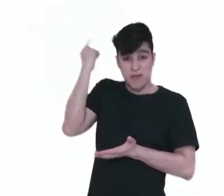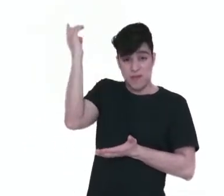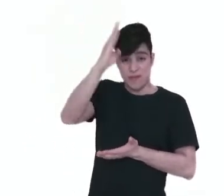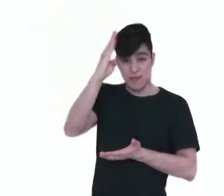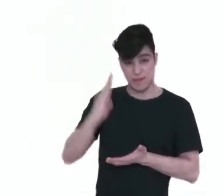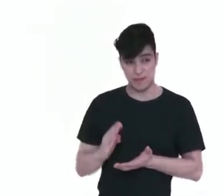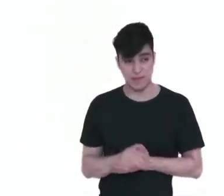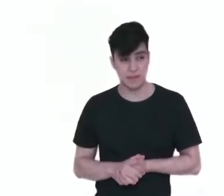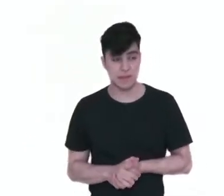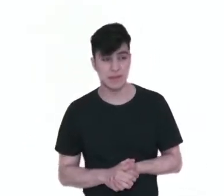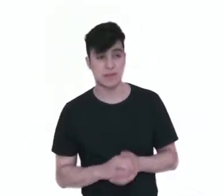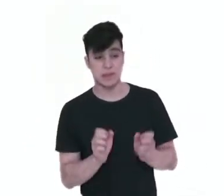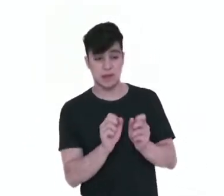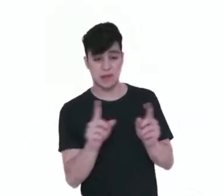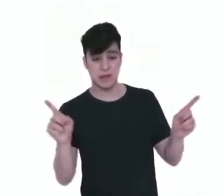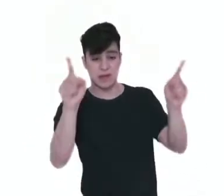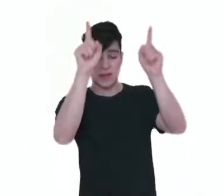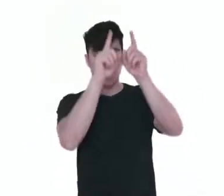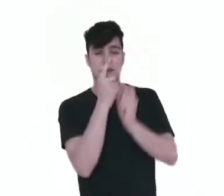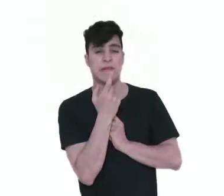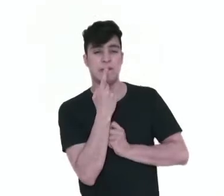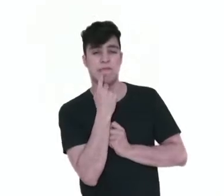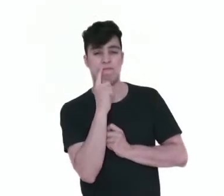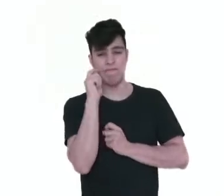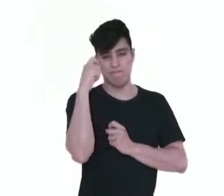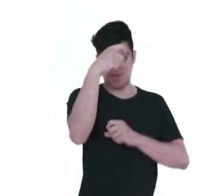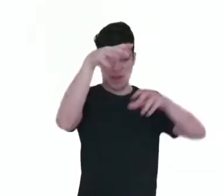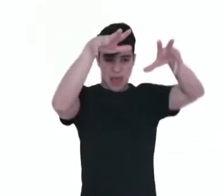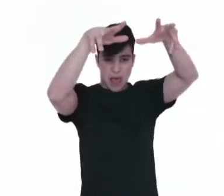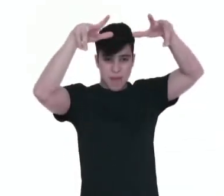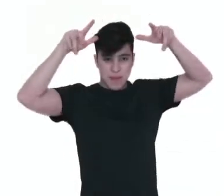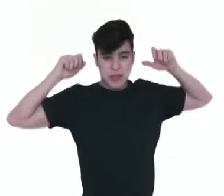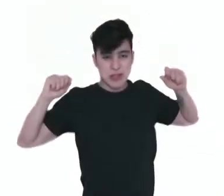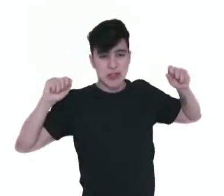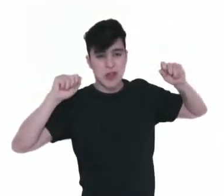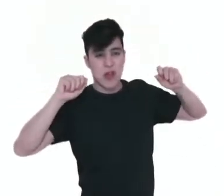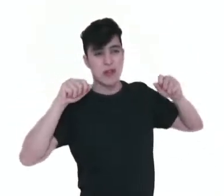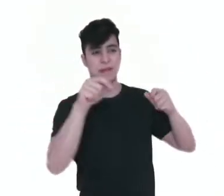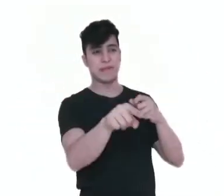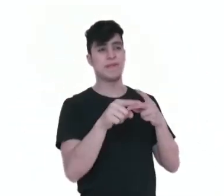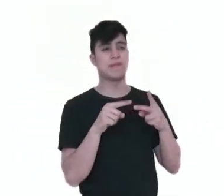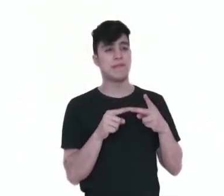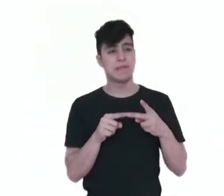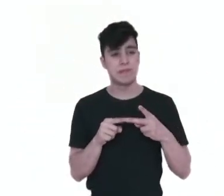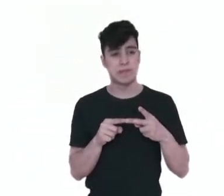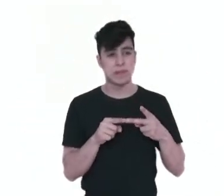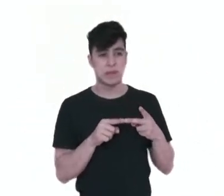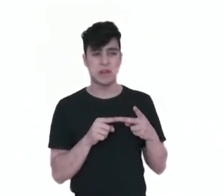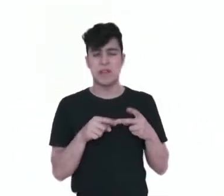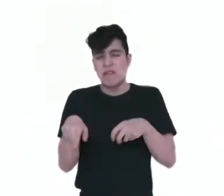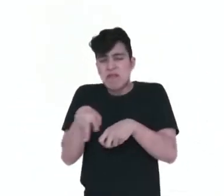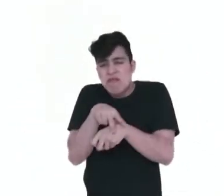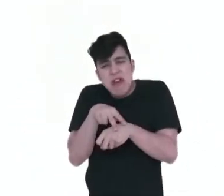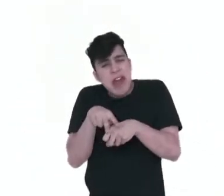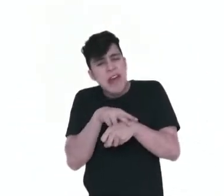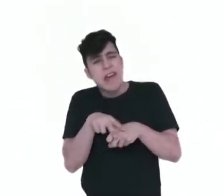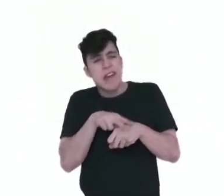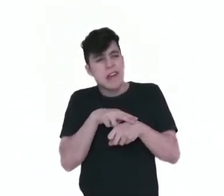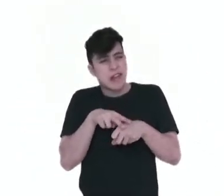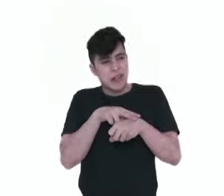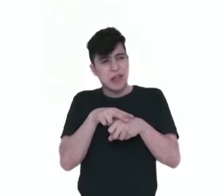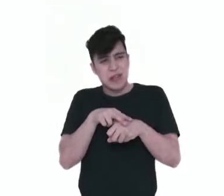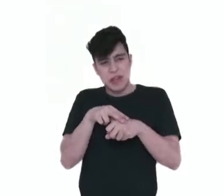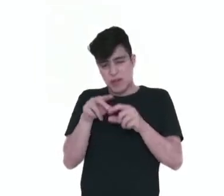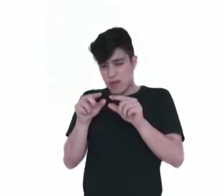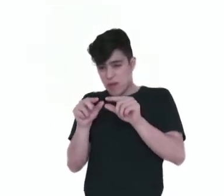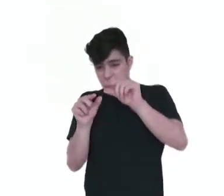ter toda essa parte em vermelho aqui é da floresta amazônica, esta parte que está em tons de verde aqui,